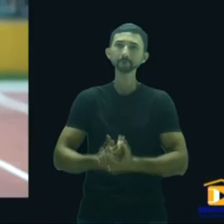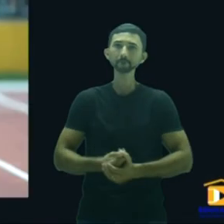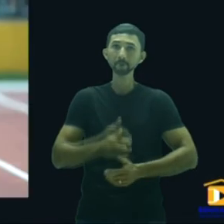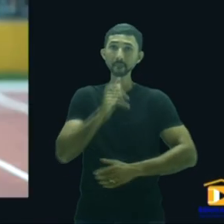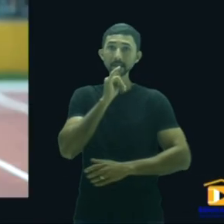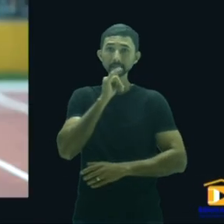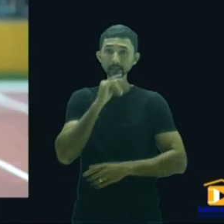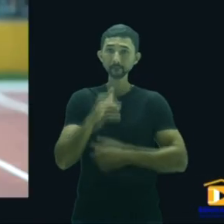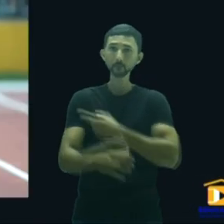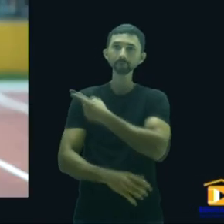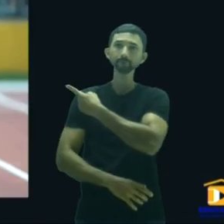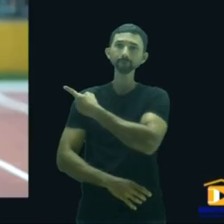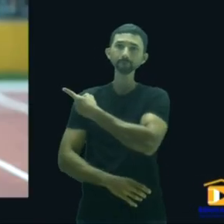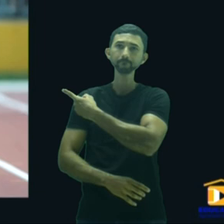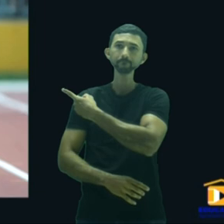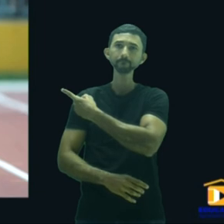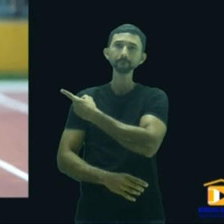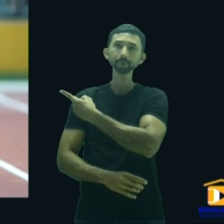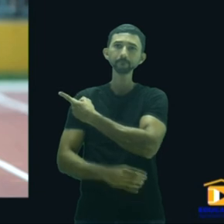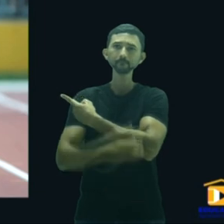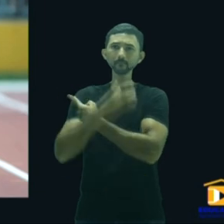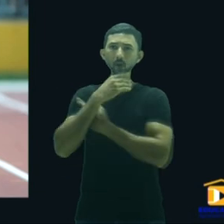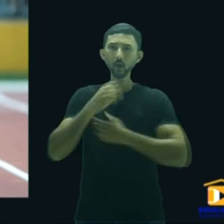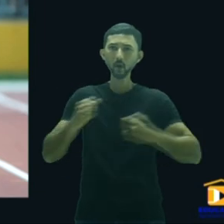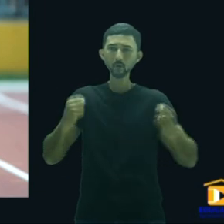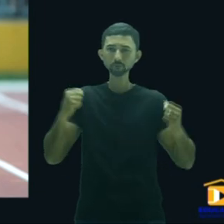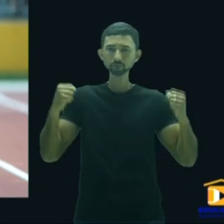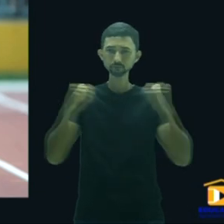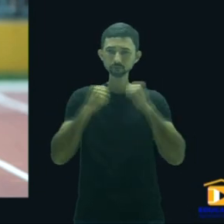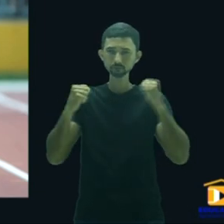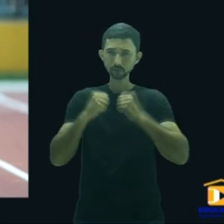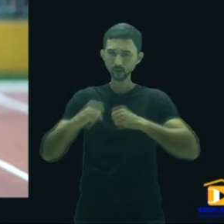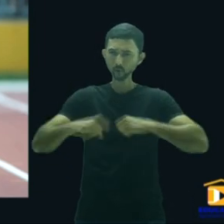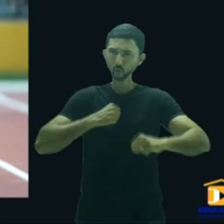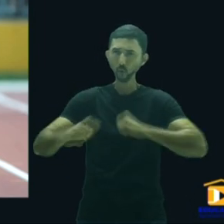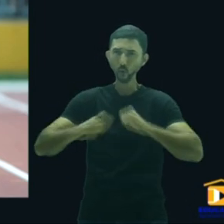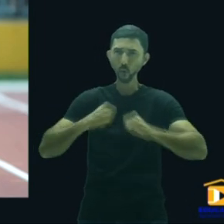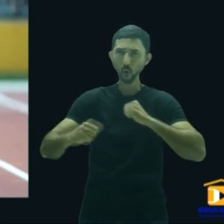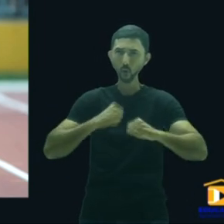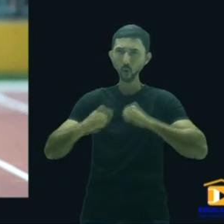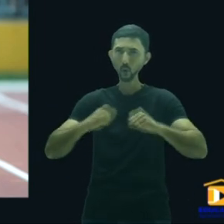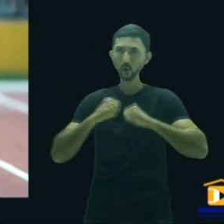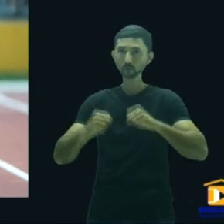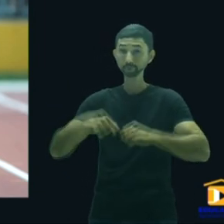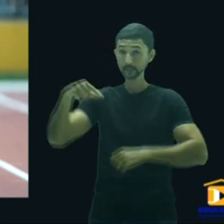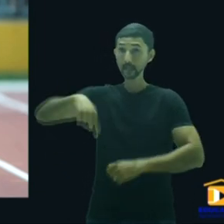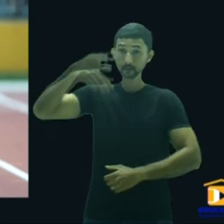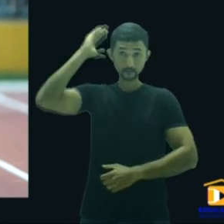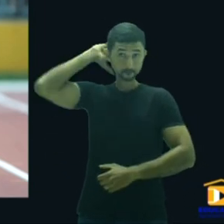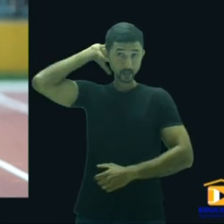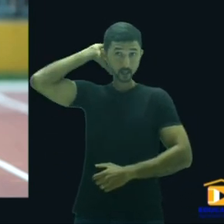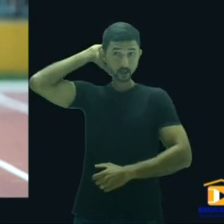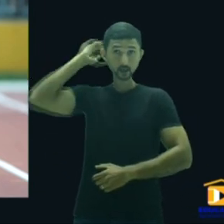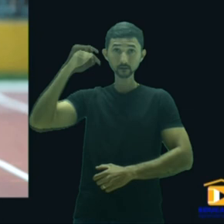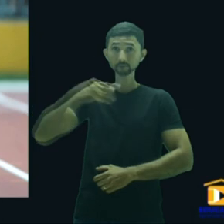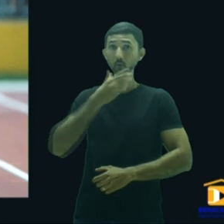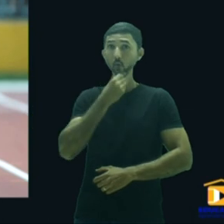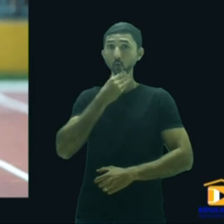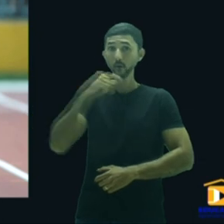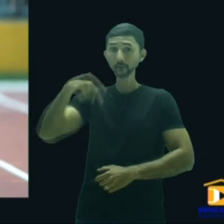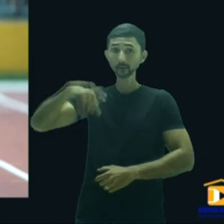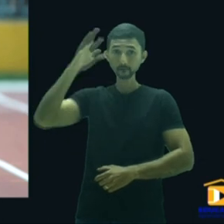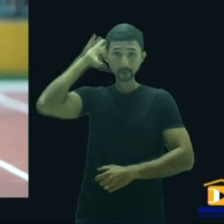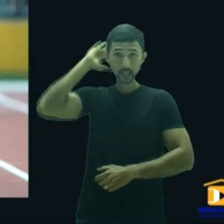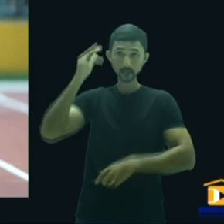na imagem você está vendo um atleta, né, de Paralimpíada. Inclusive, é um atleta aqui do Pará, tá? Que não